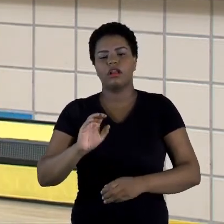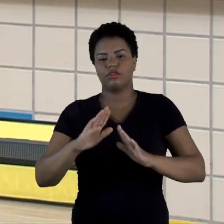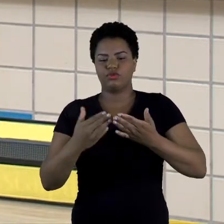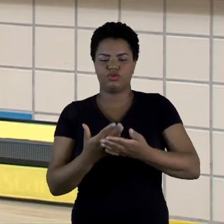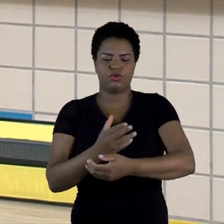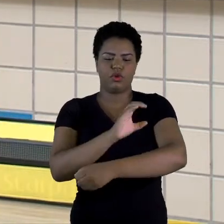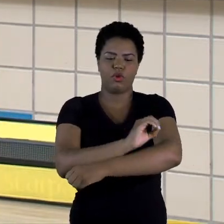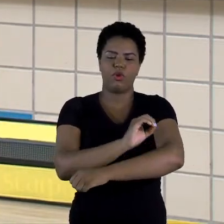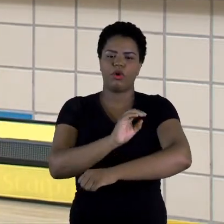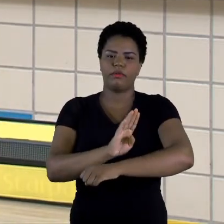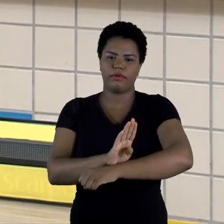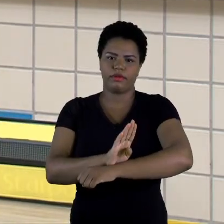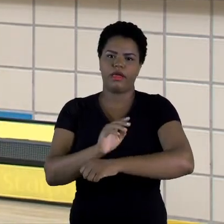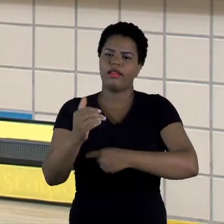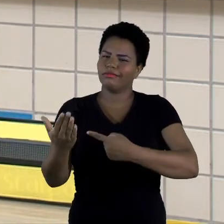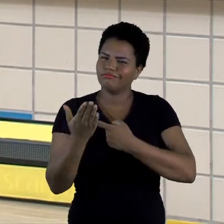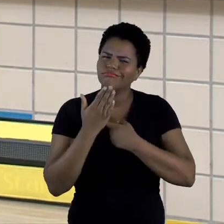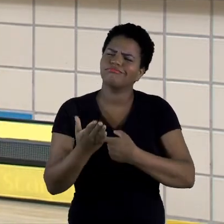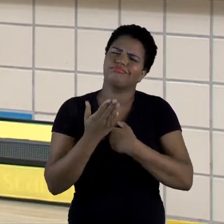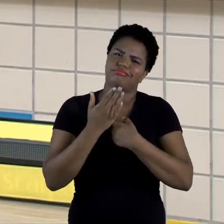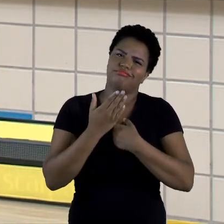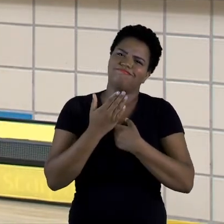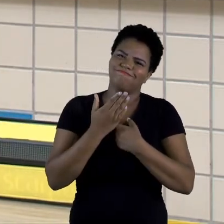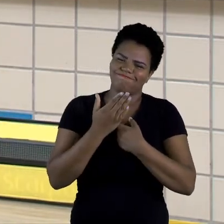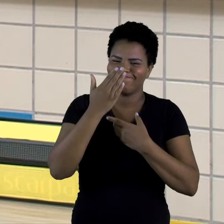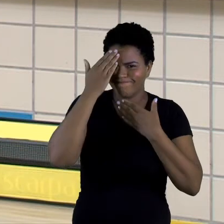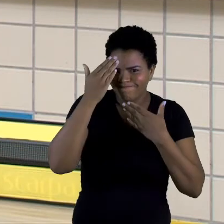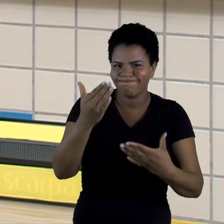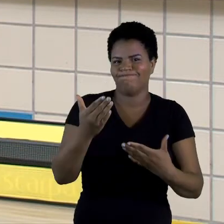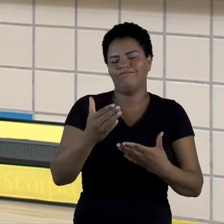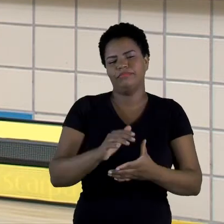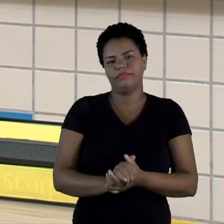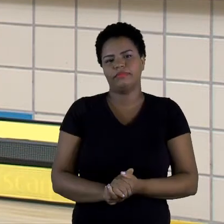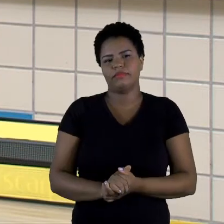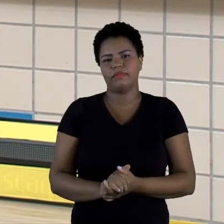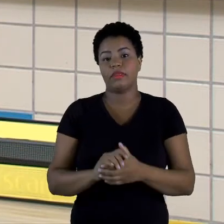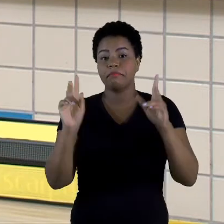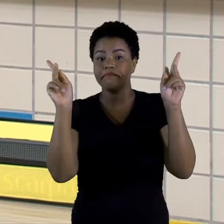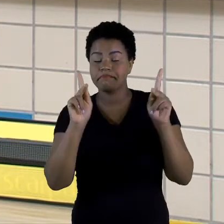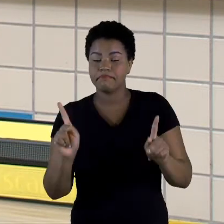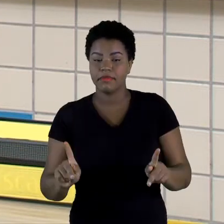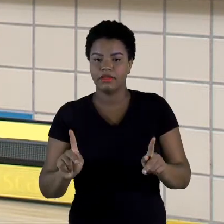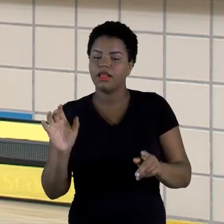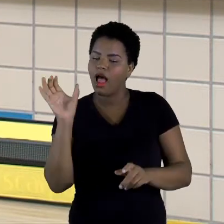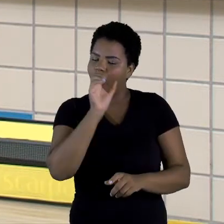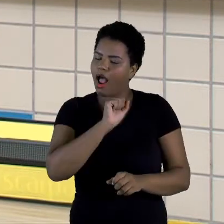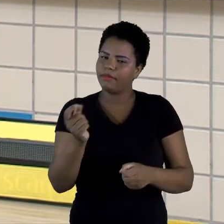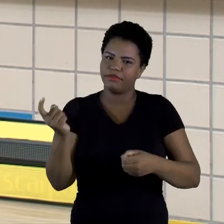por me ter dado a parcela de força nessa aula. Fique em paz e logo, logo estaremos de volta.